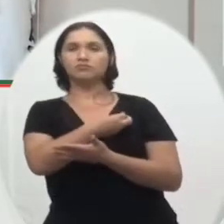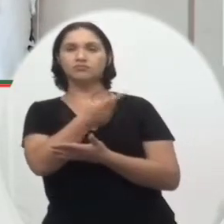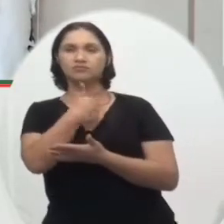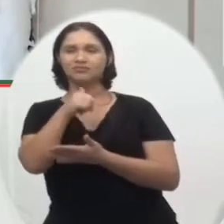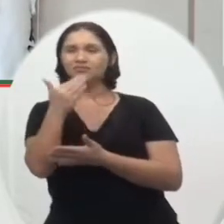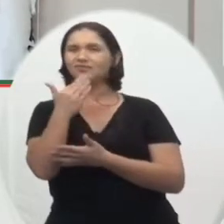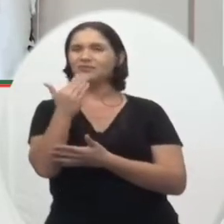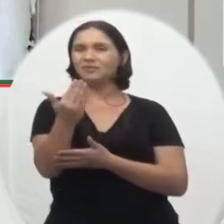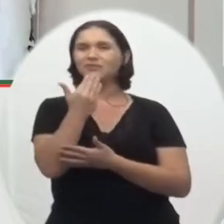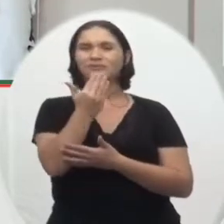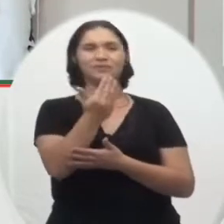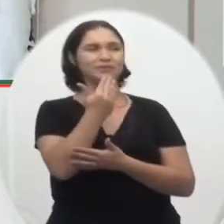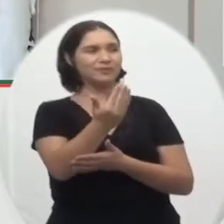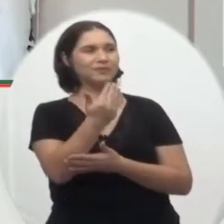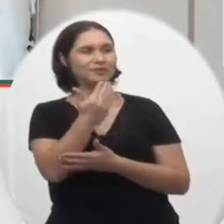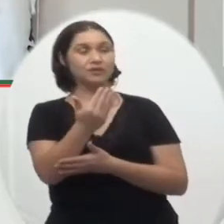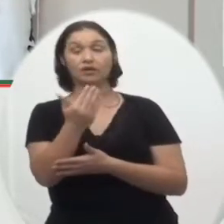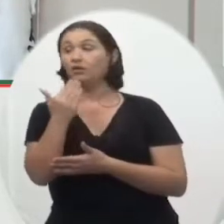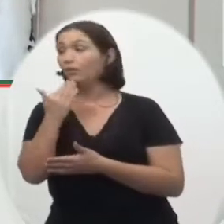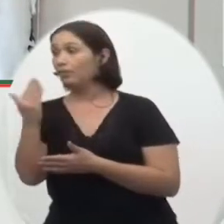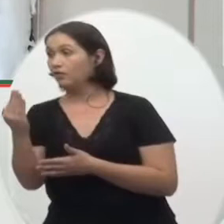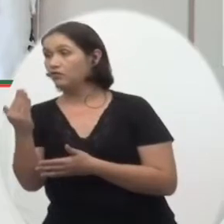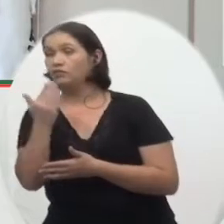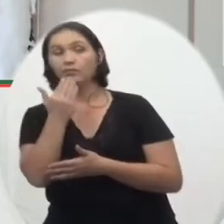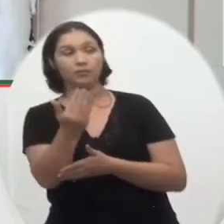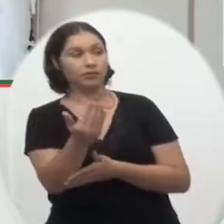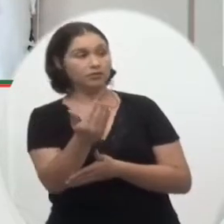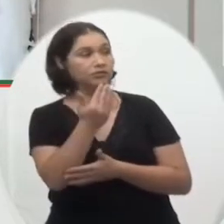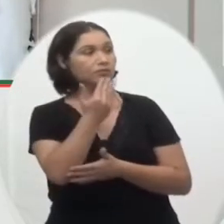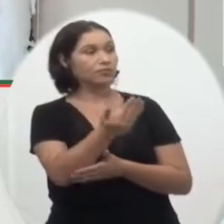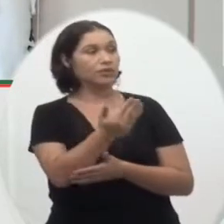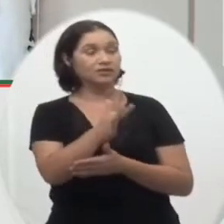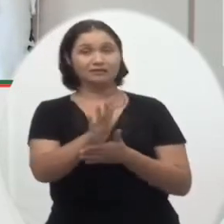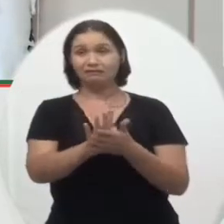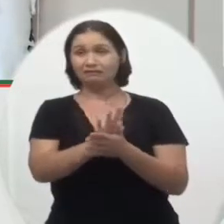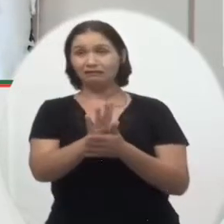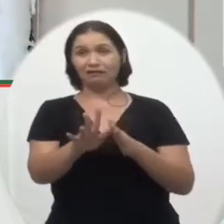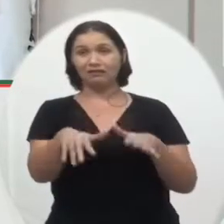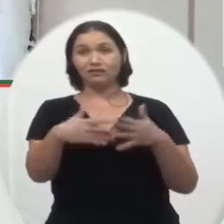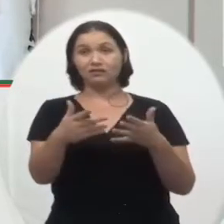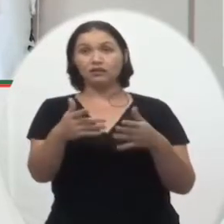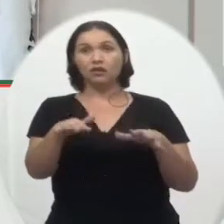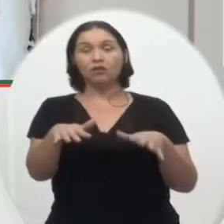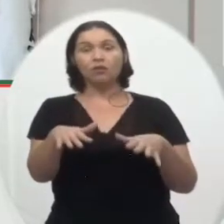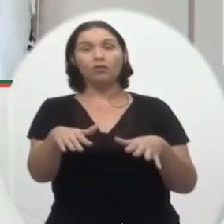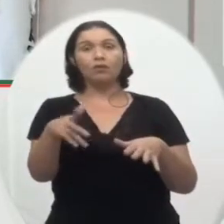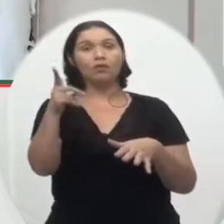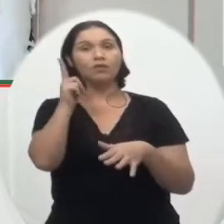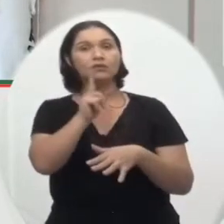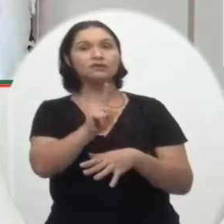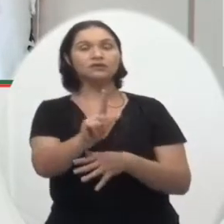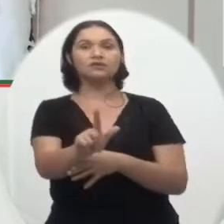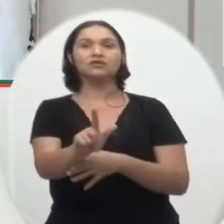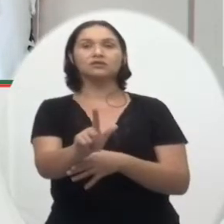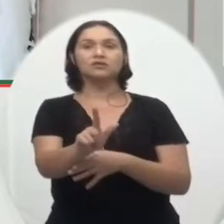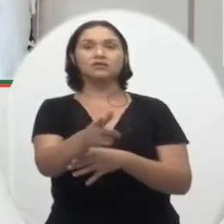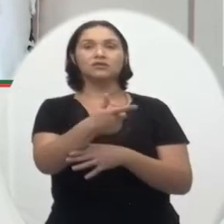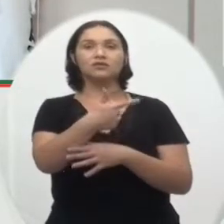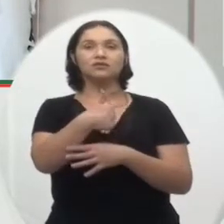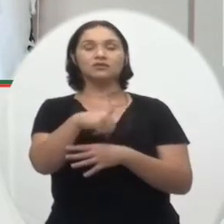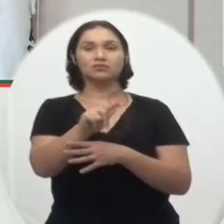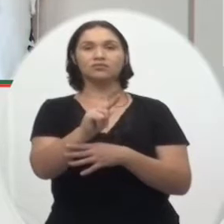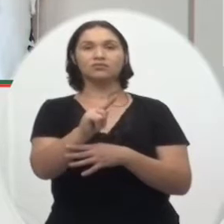tanto, né? É um tal de pede aqui, pede lá. E às vezes quando a gente consegue, a gente esquece de